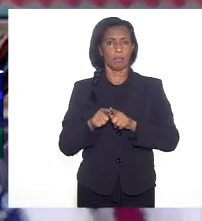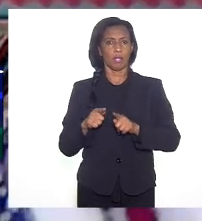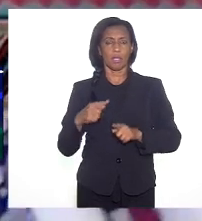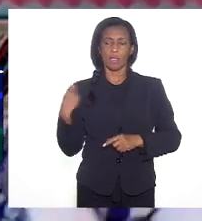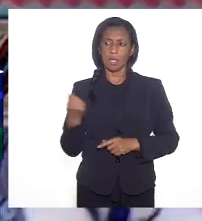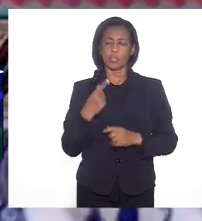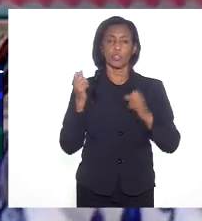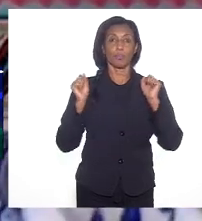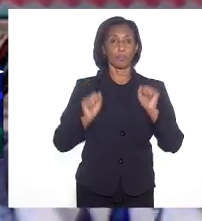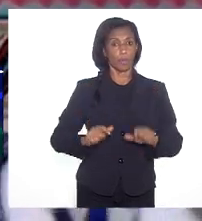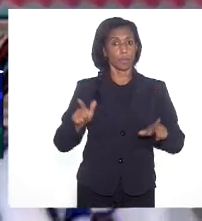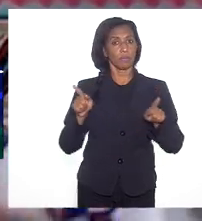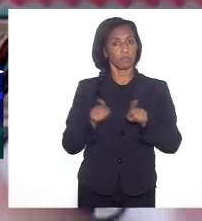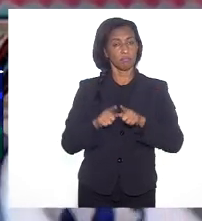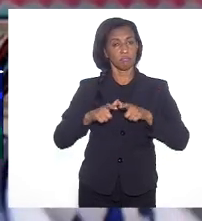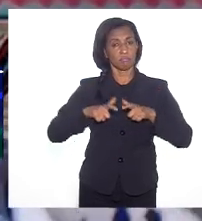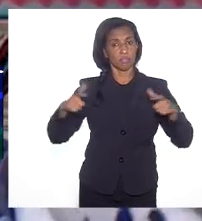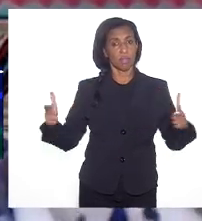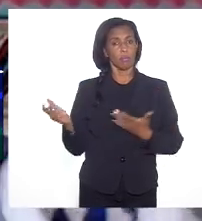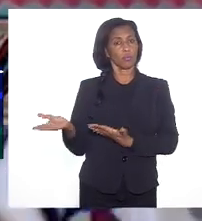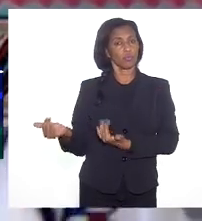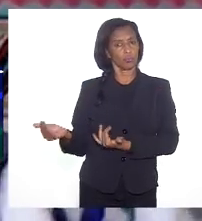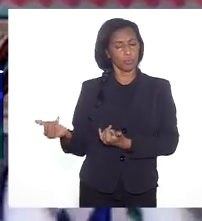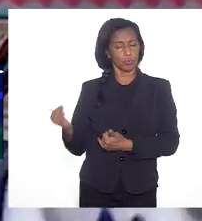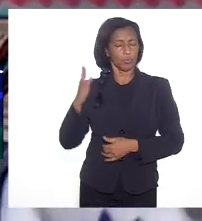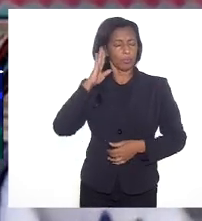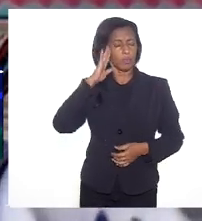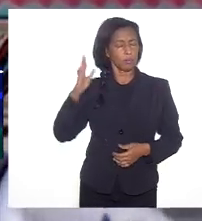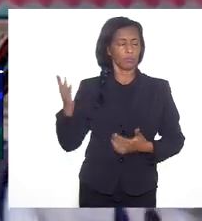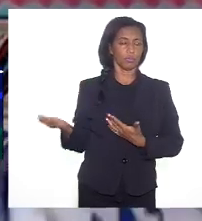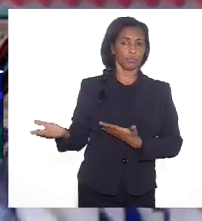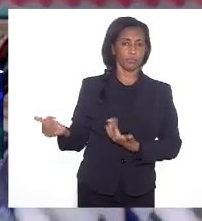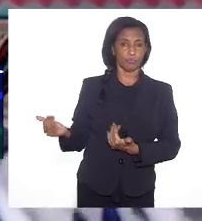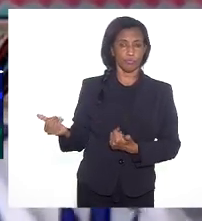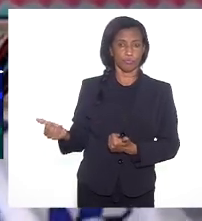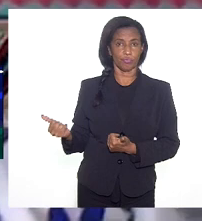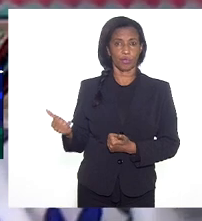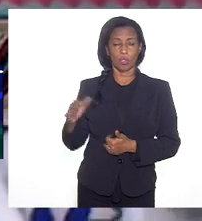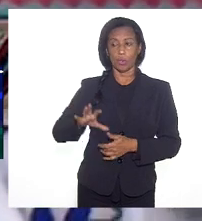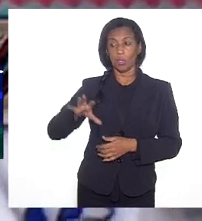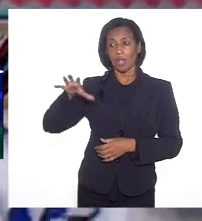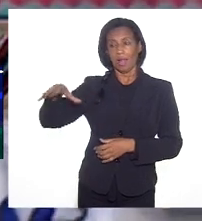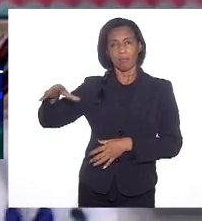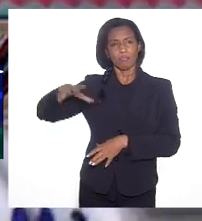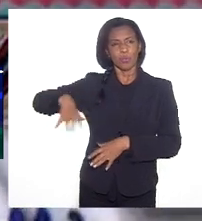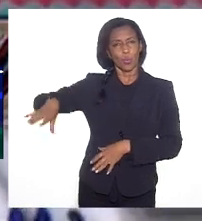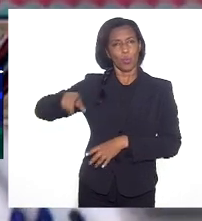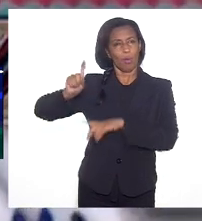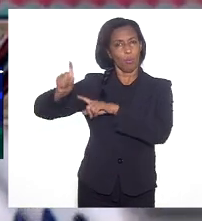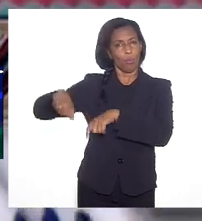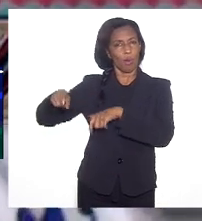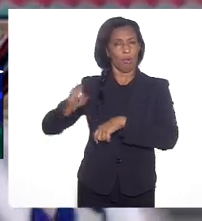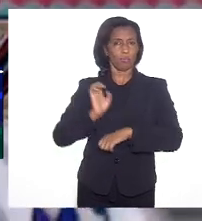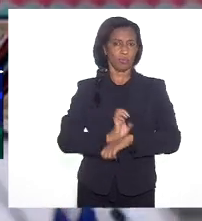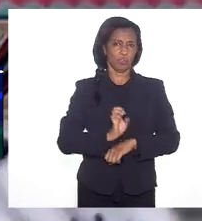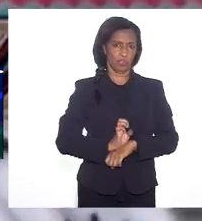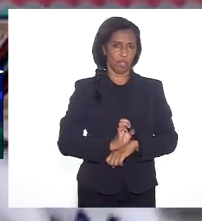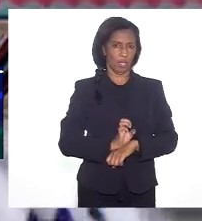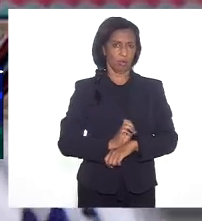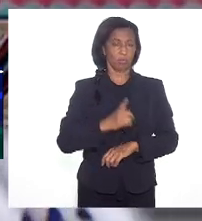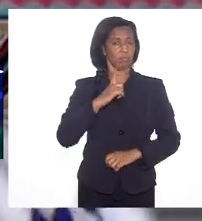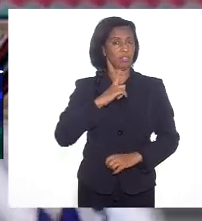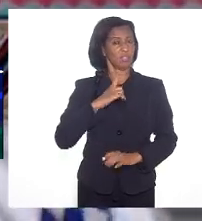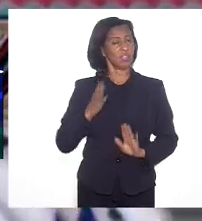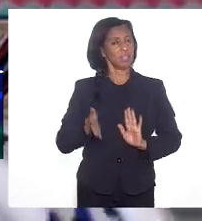ampliar ainda mais para as juventudes principalmente as juventudes das áreas rurais do nosso estado que a gente tenha